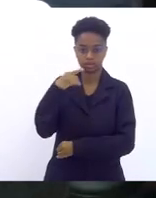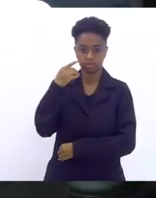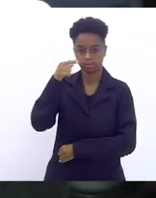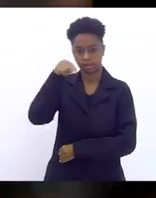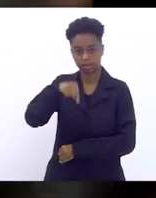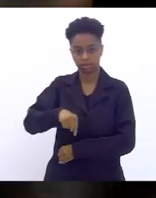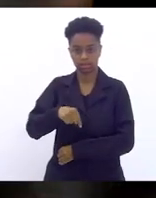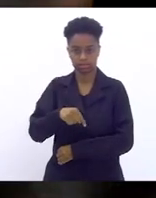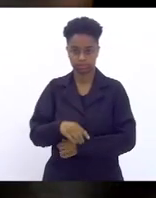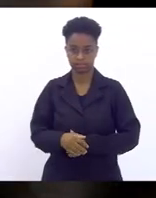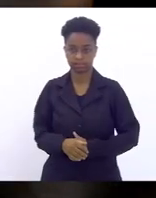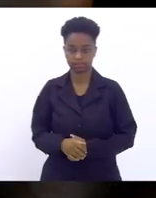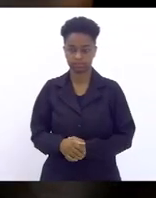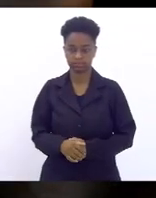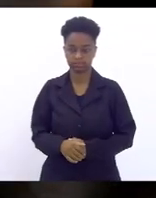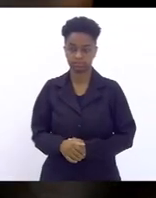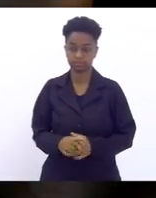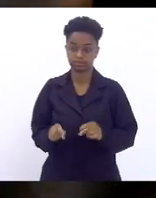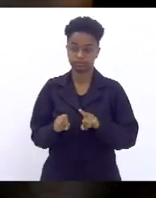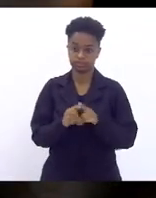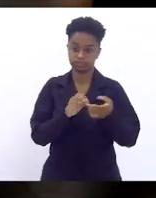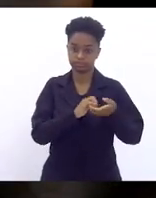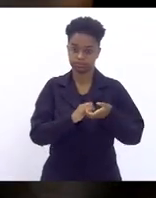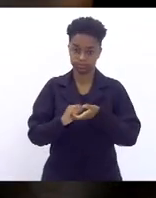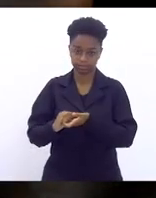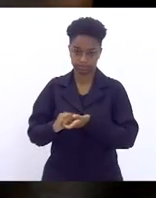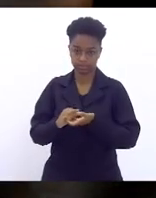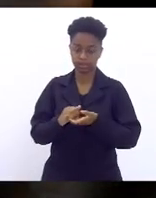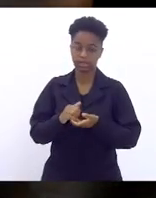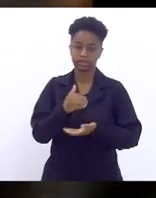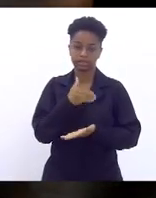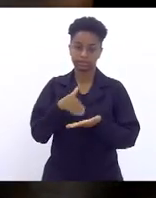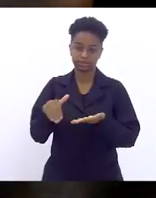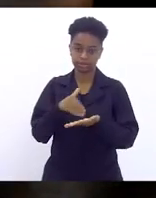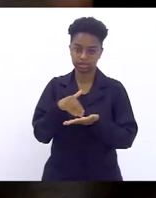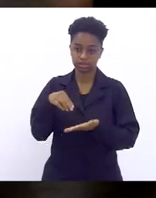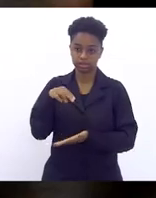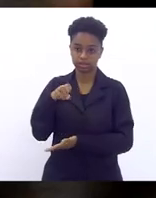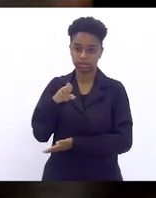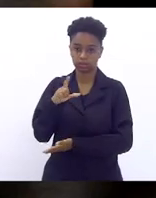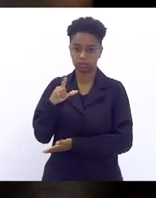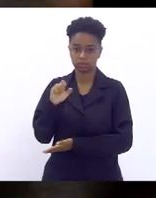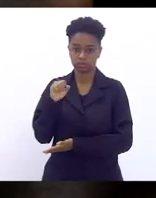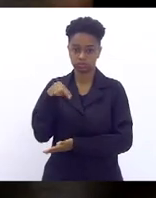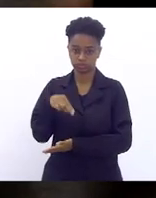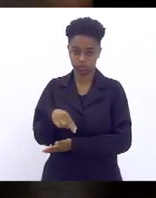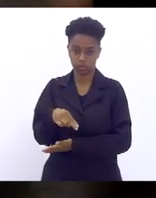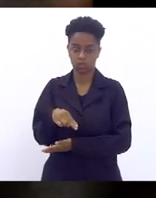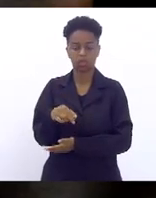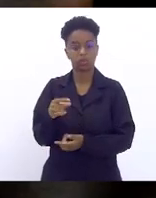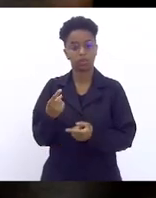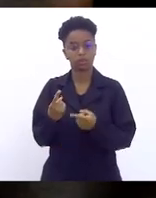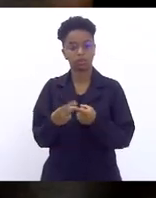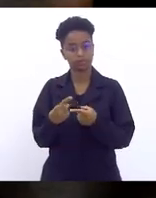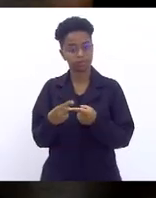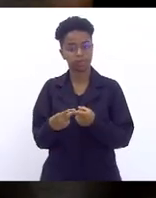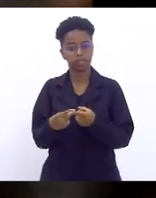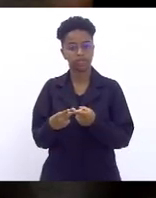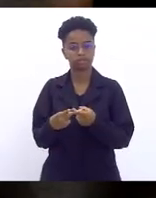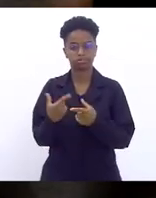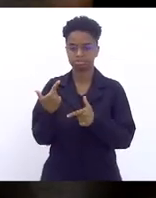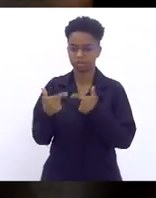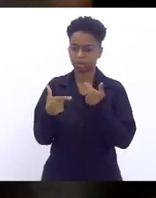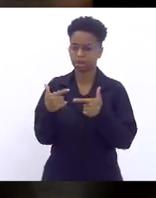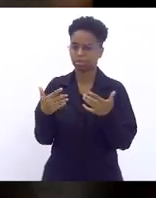presente não é saudade o nosso querido secretário Nelson Rocha que fez um excelente